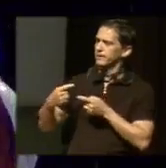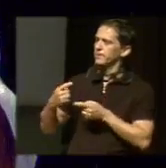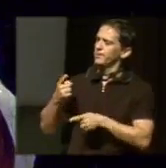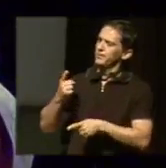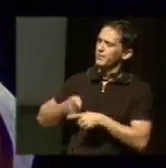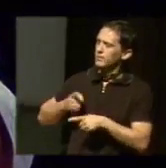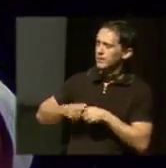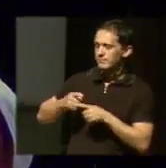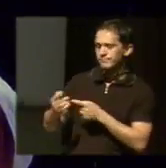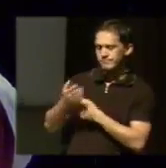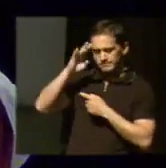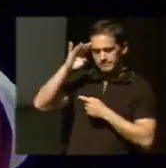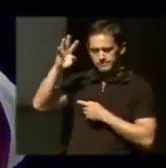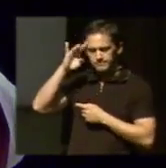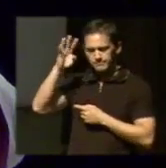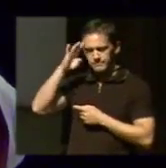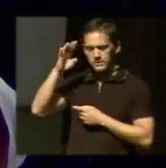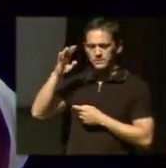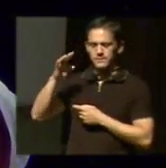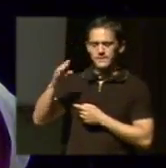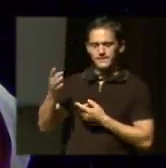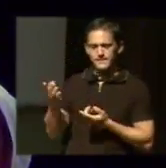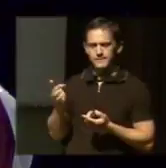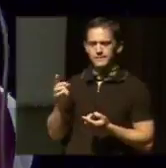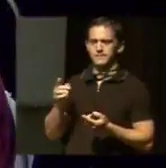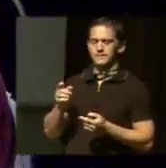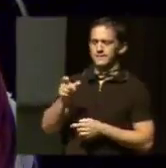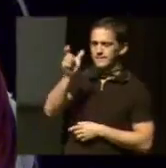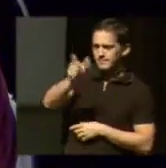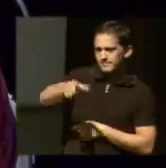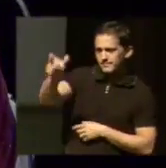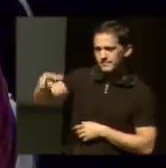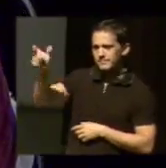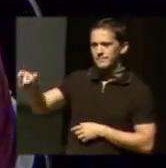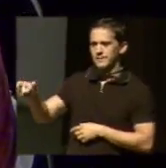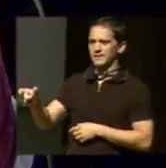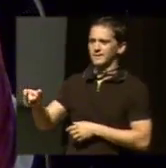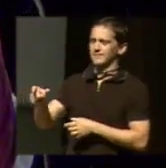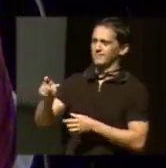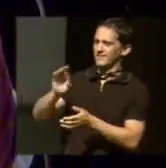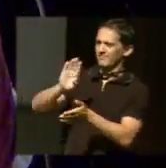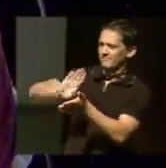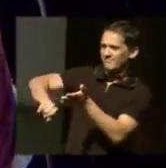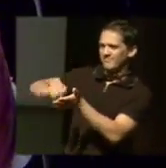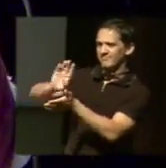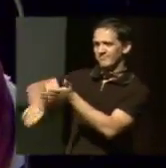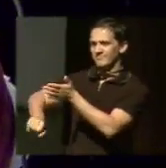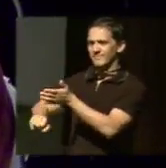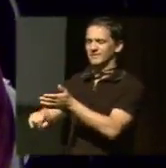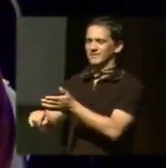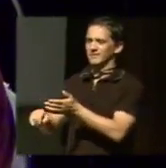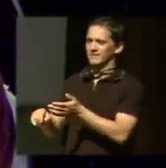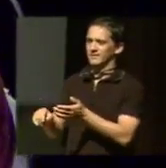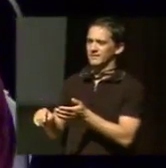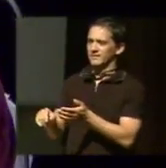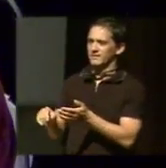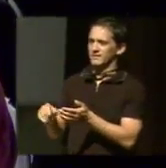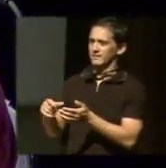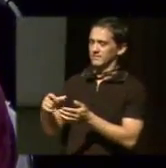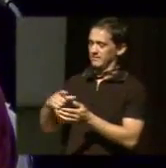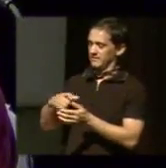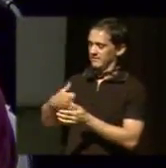refletir justo sobre essas imagens que produzem a exclusão, né, porque vocês estão falando aqui da importância da relação intergeracional,